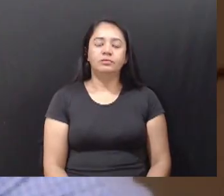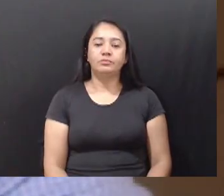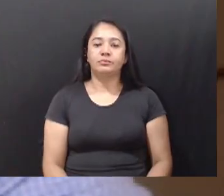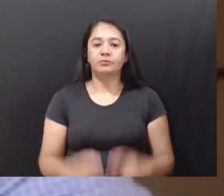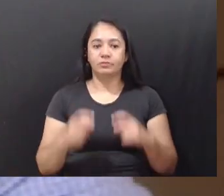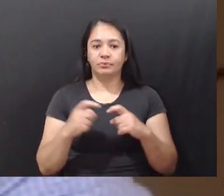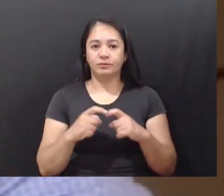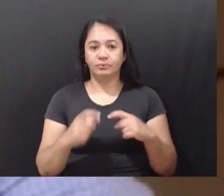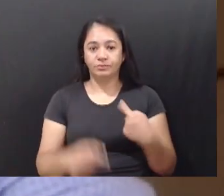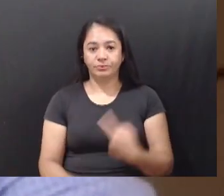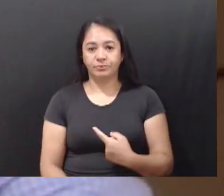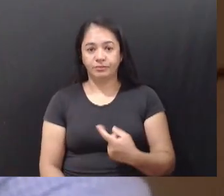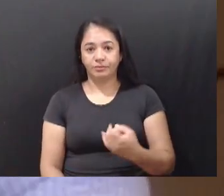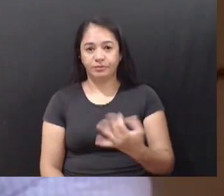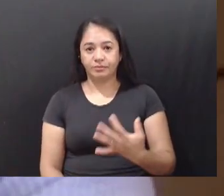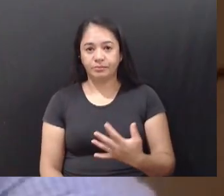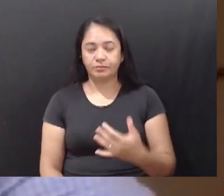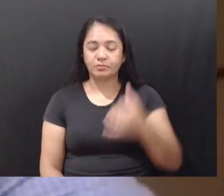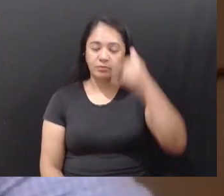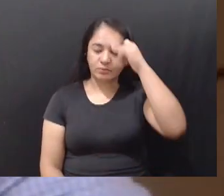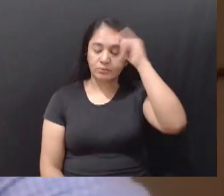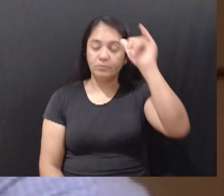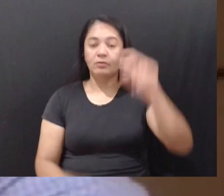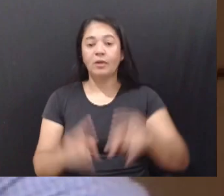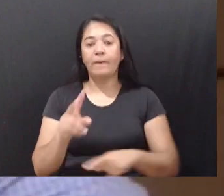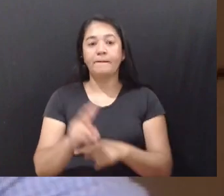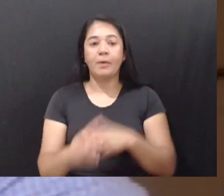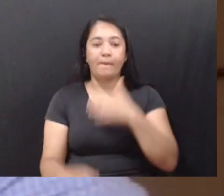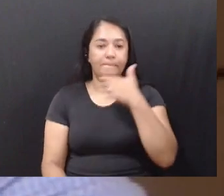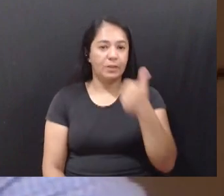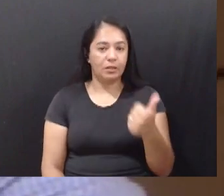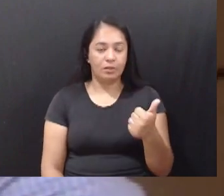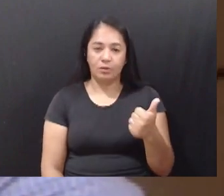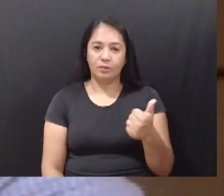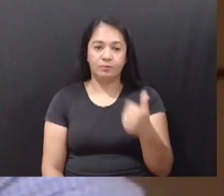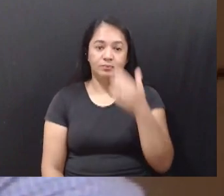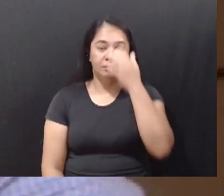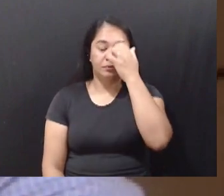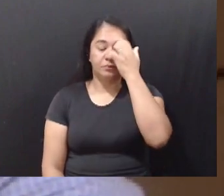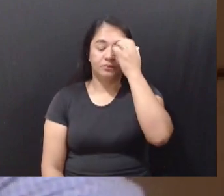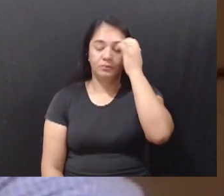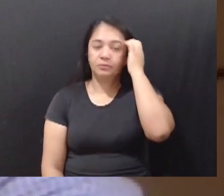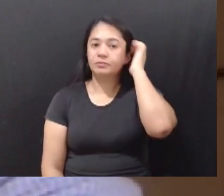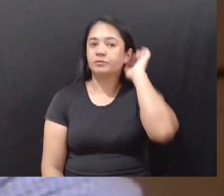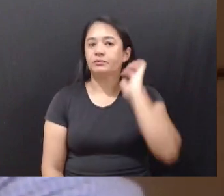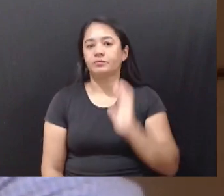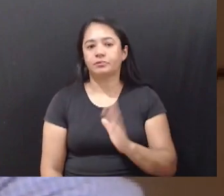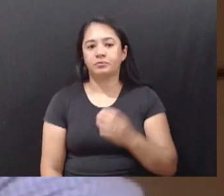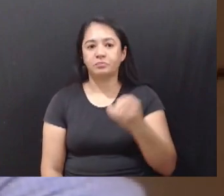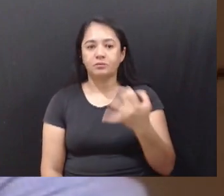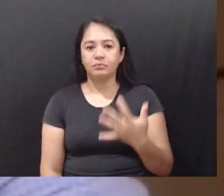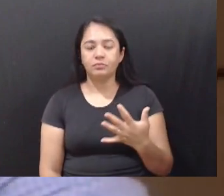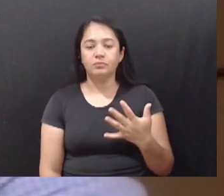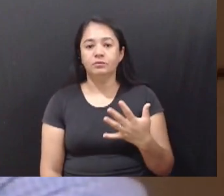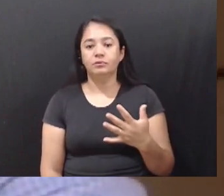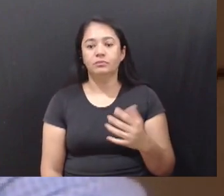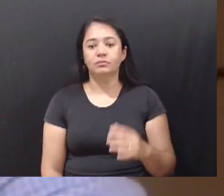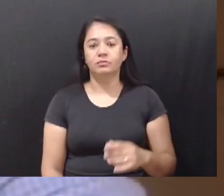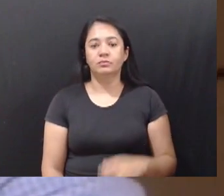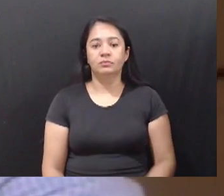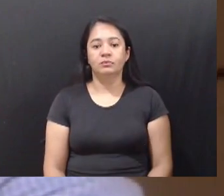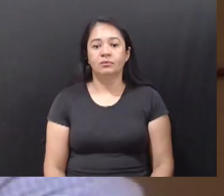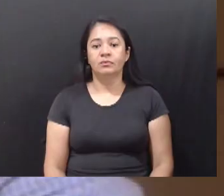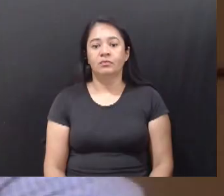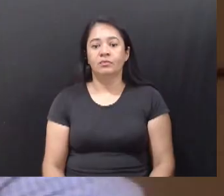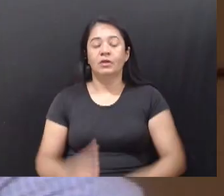Perfeito. Obviamente, em medicina, a gente coloca sempre como a prevenção é o melhor caminho, né? Então, como eu